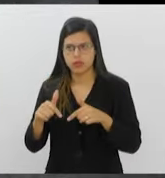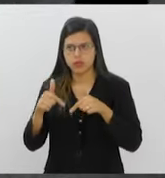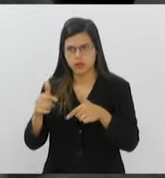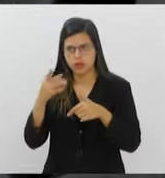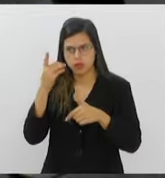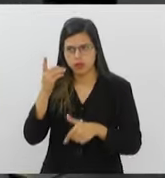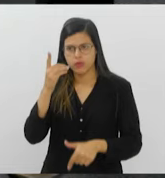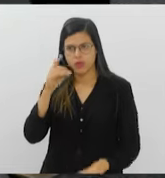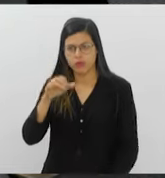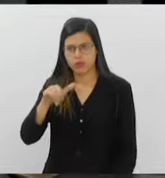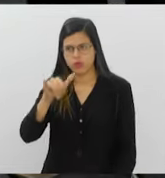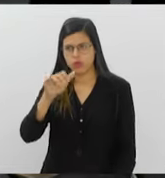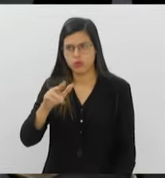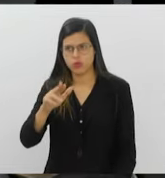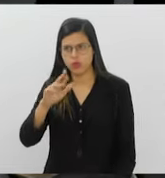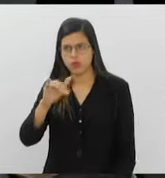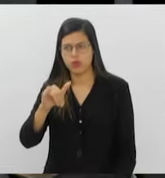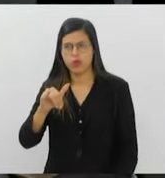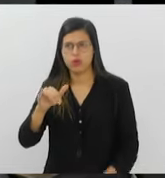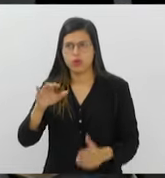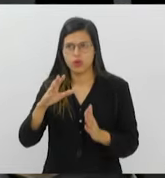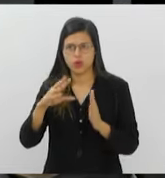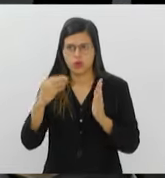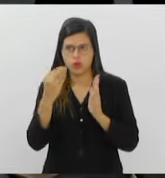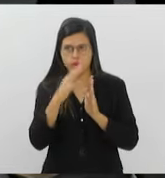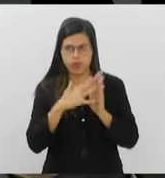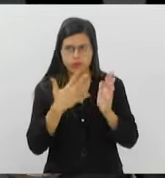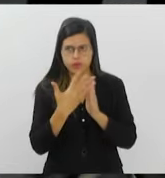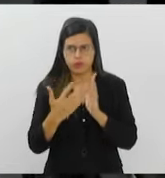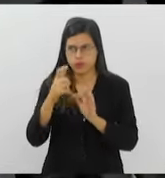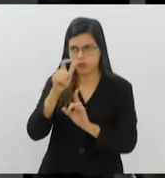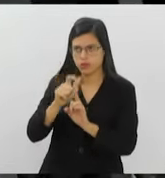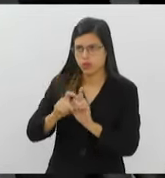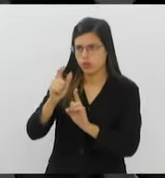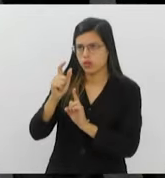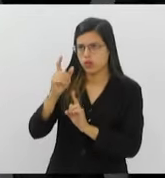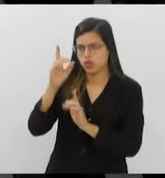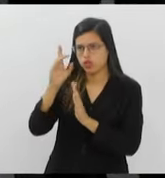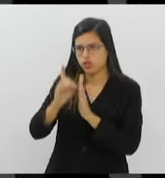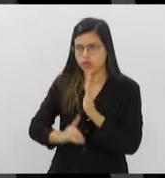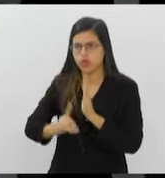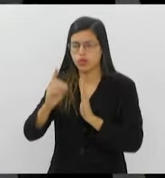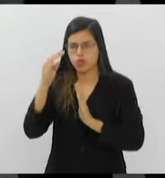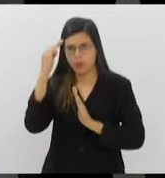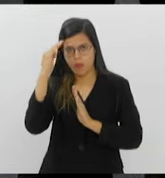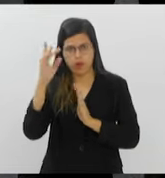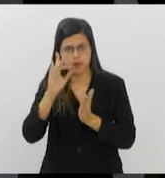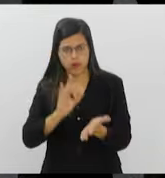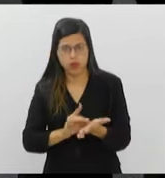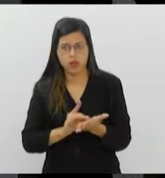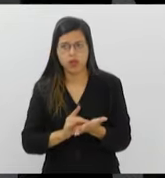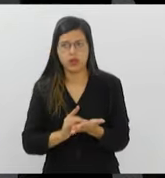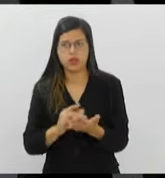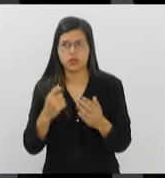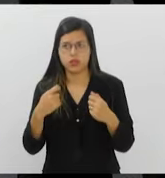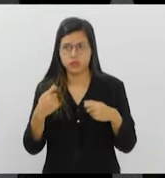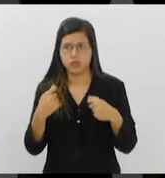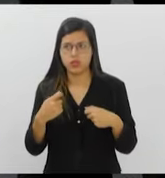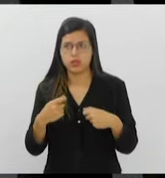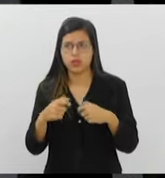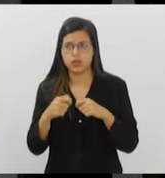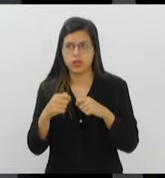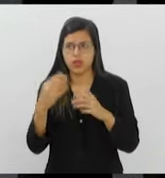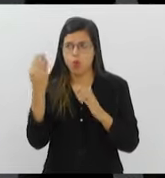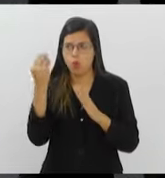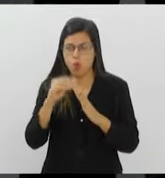incluir no calendário oficial do Estado de Inês Etienne Romeu pelo direito à memória e verdade. E a gente precisa acrescentar em